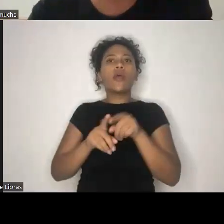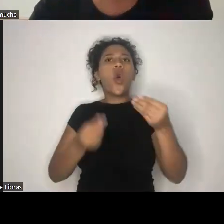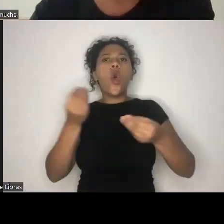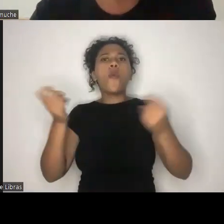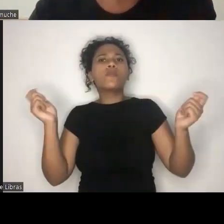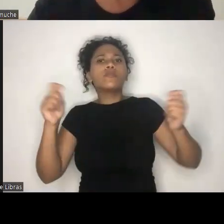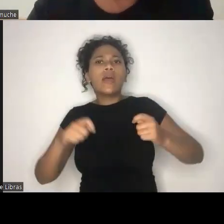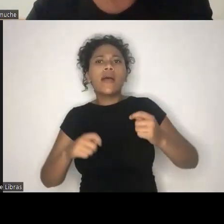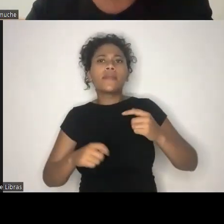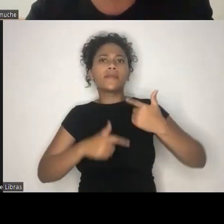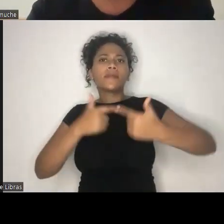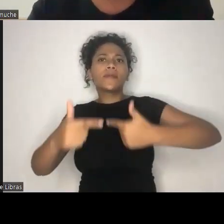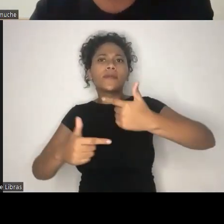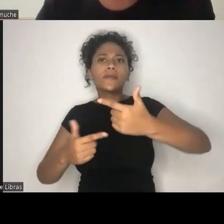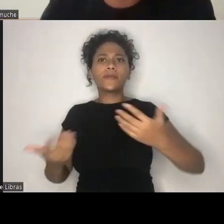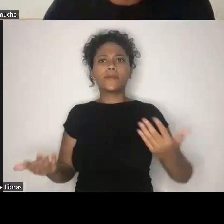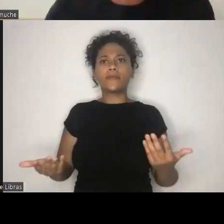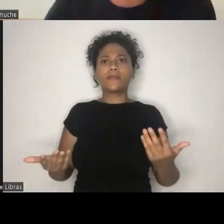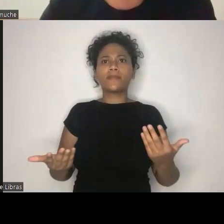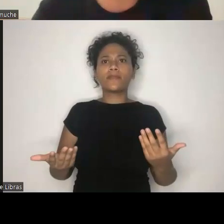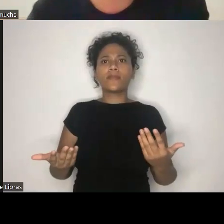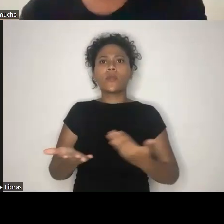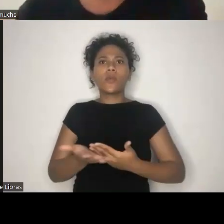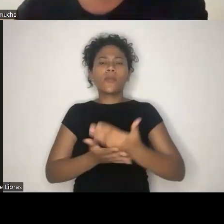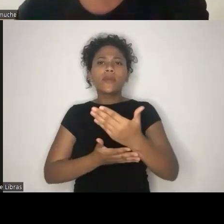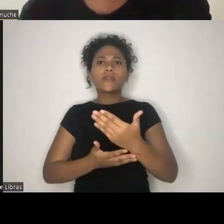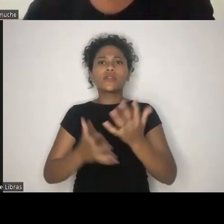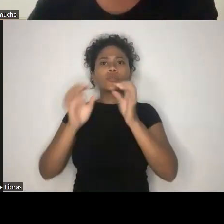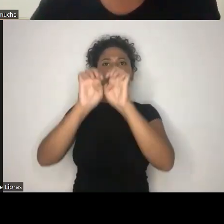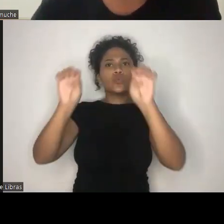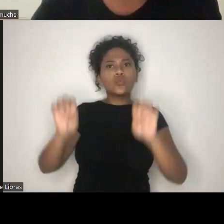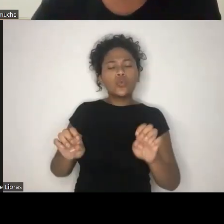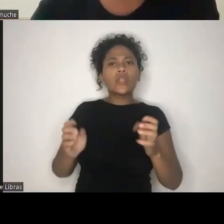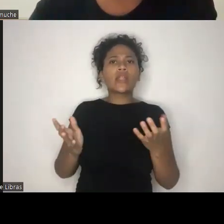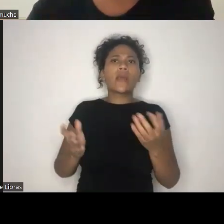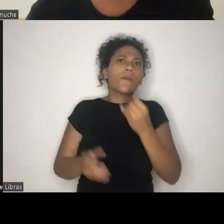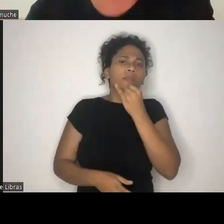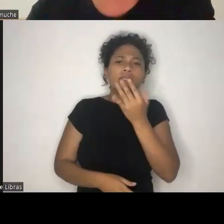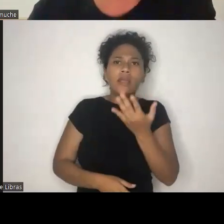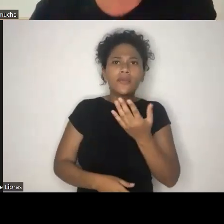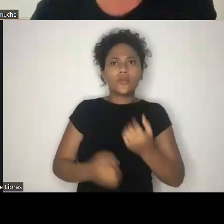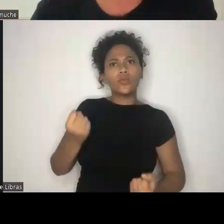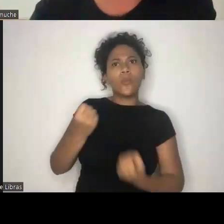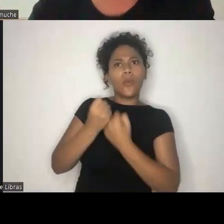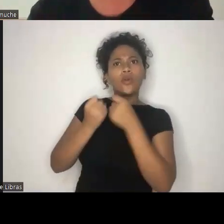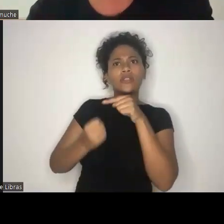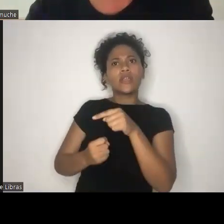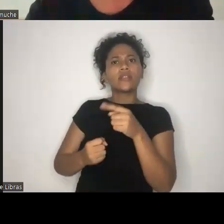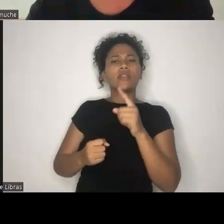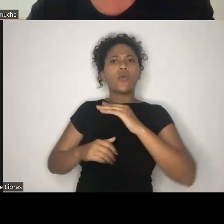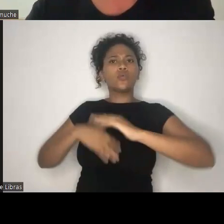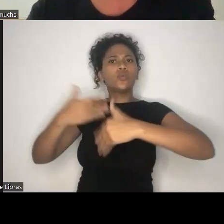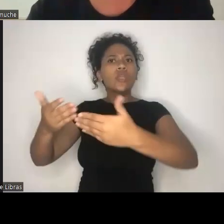reciclagem Começa umas estruturas por exemplo para dar suporte a essas construções